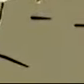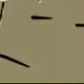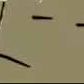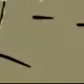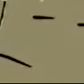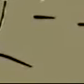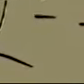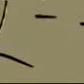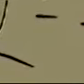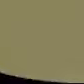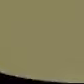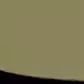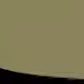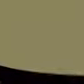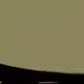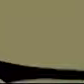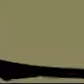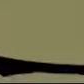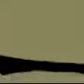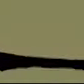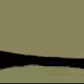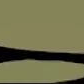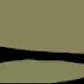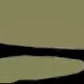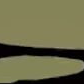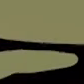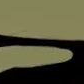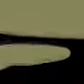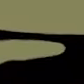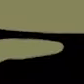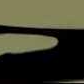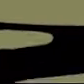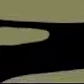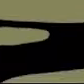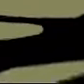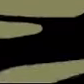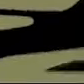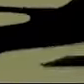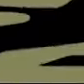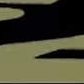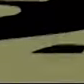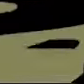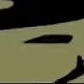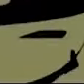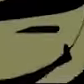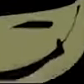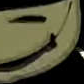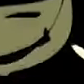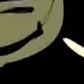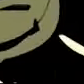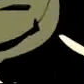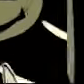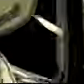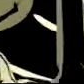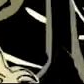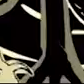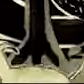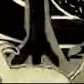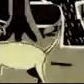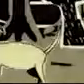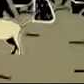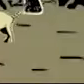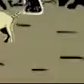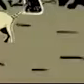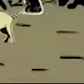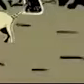armava na sua frente um bote para lhe pegar. Quando ele abriu os olhos, viu uma onça chegando quase rente com o